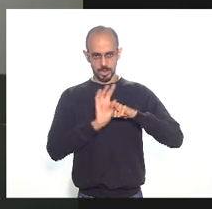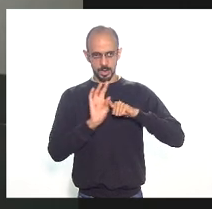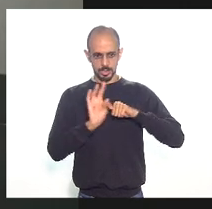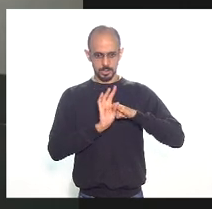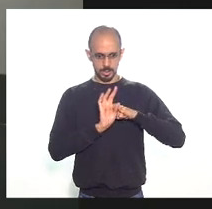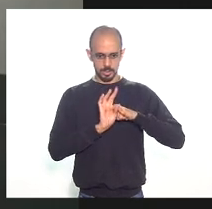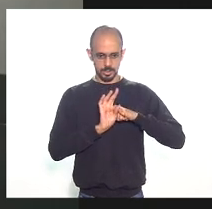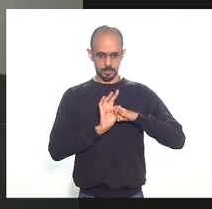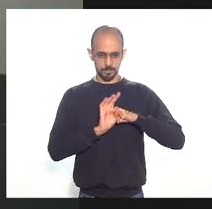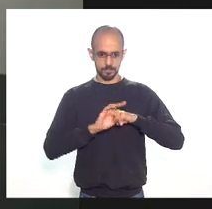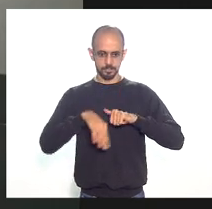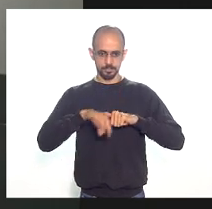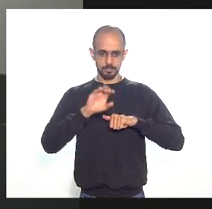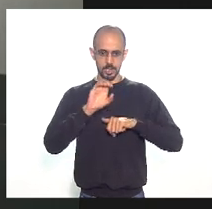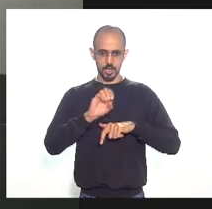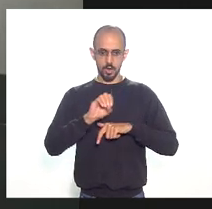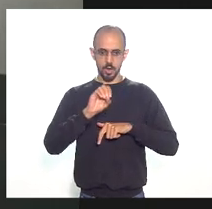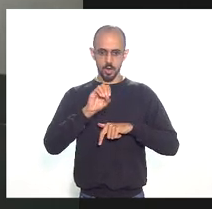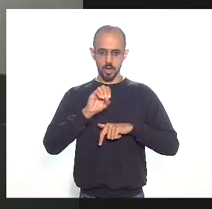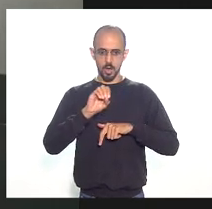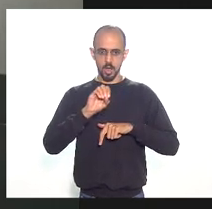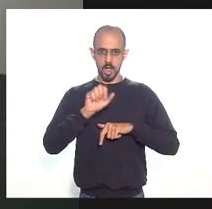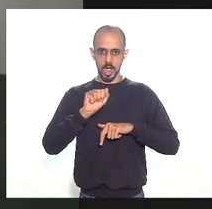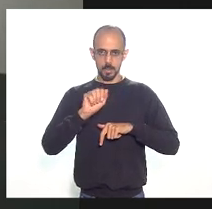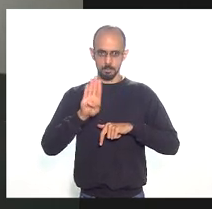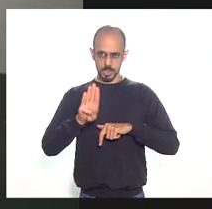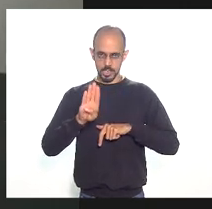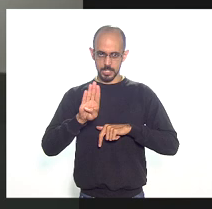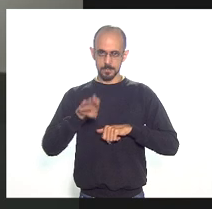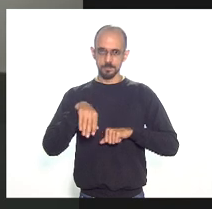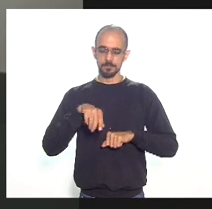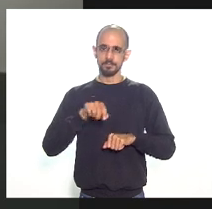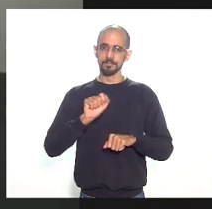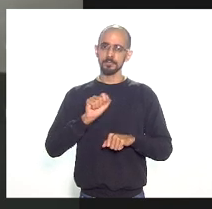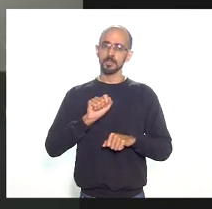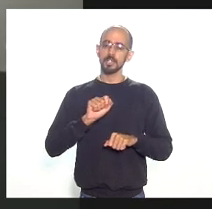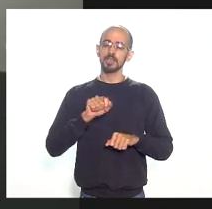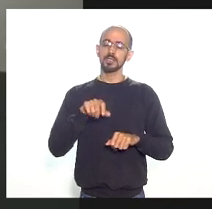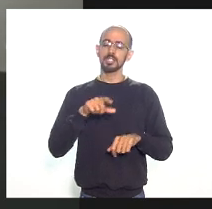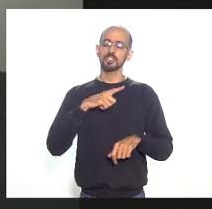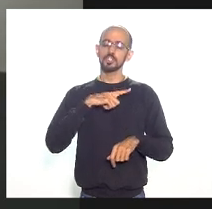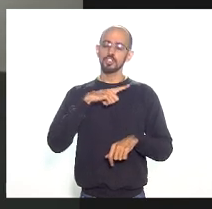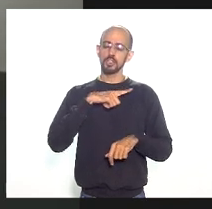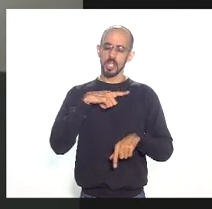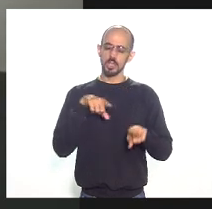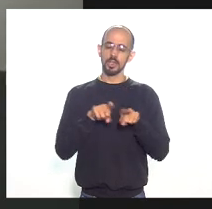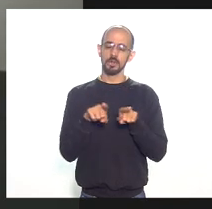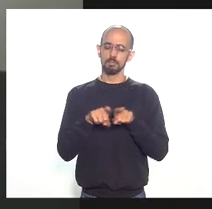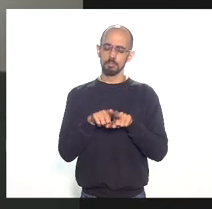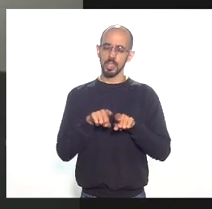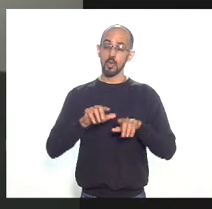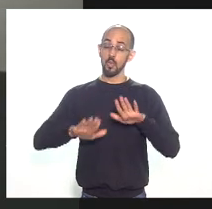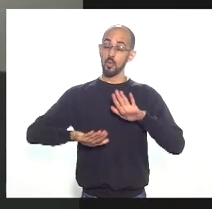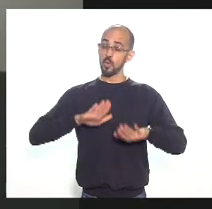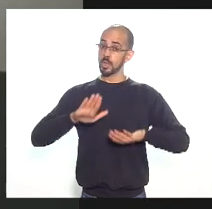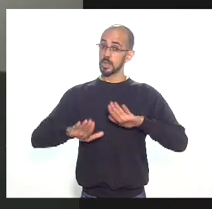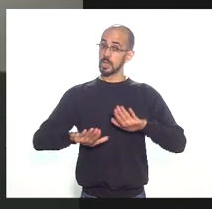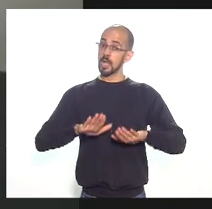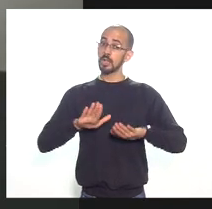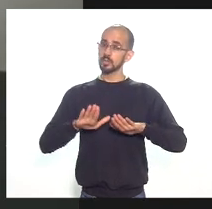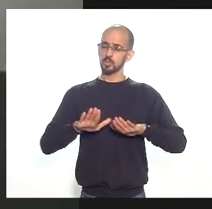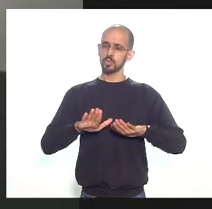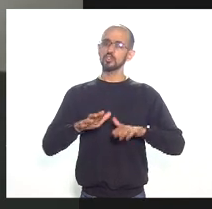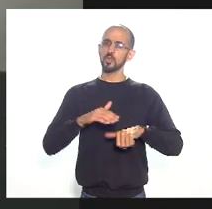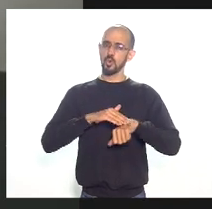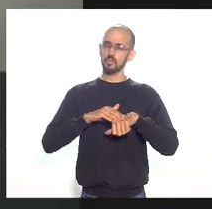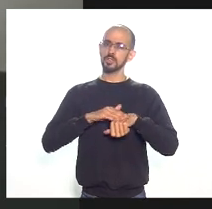Ordem dos Advogados Brasileiros e, especial, tivemos, inclusive, o cuidado de conversar